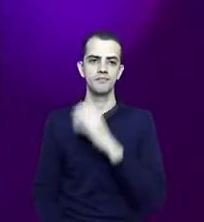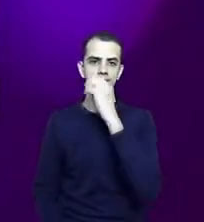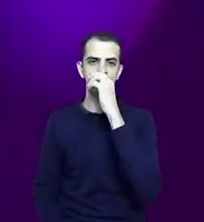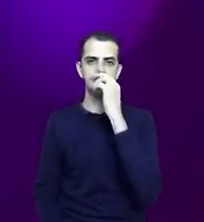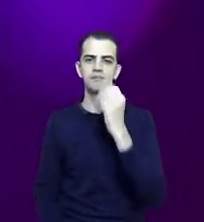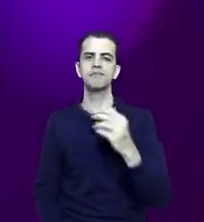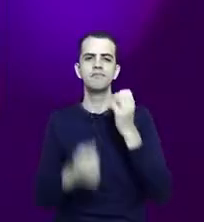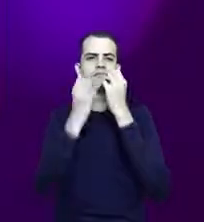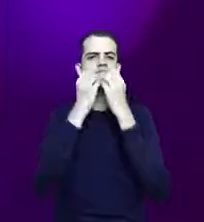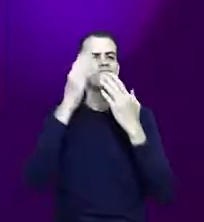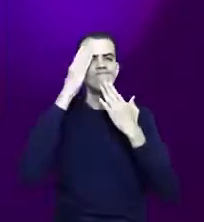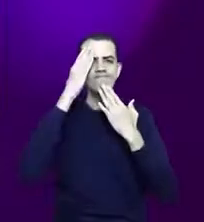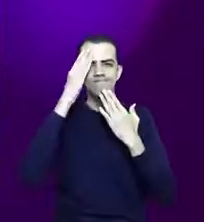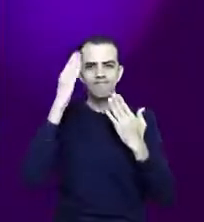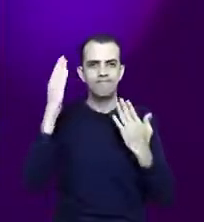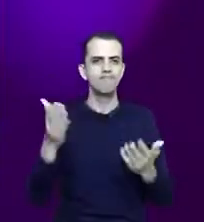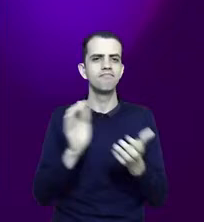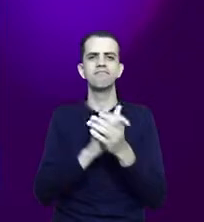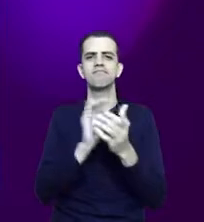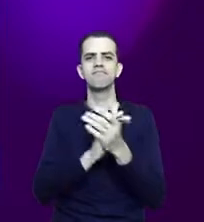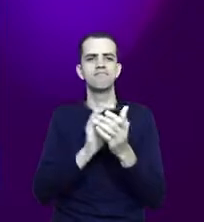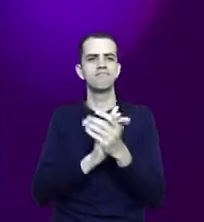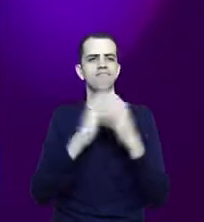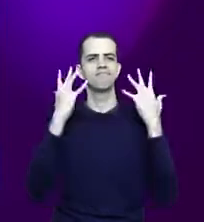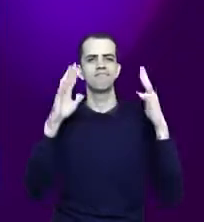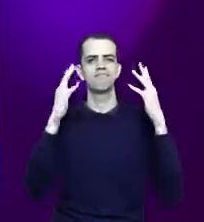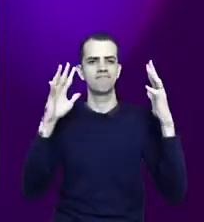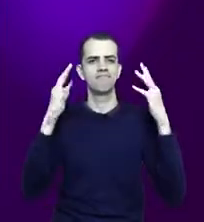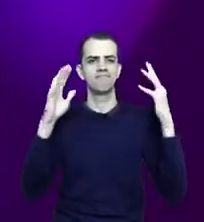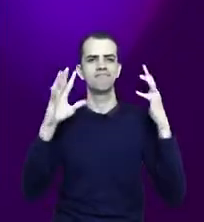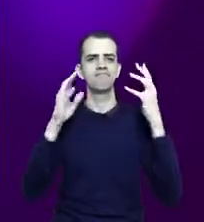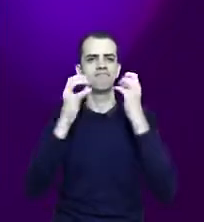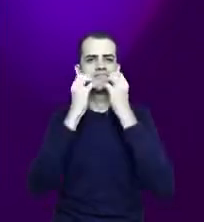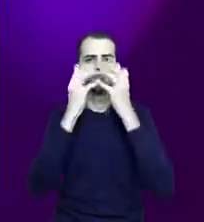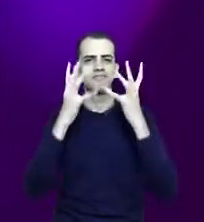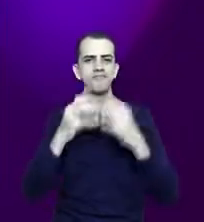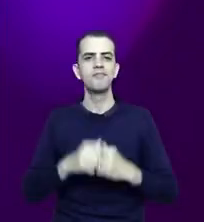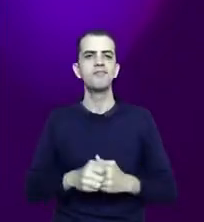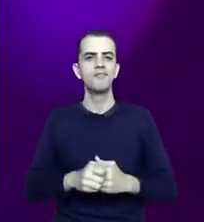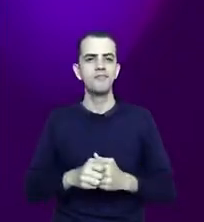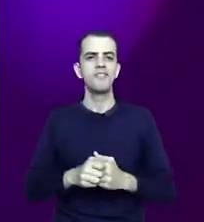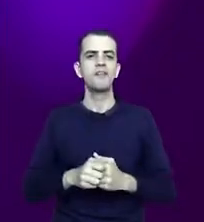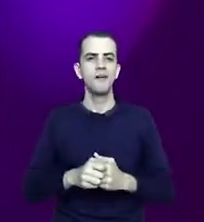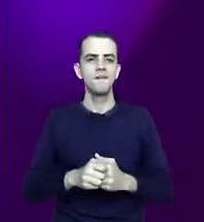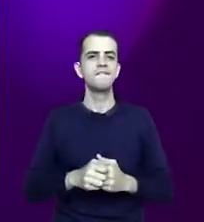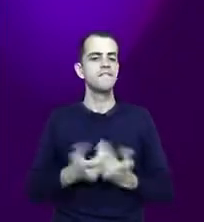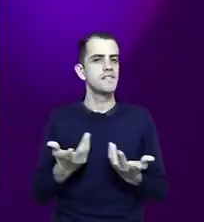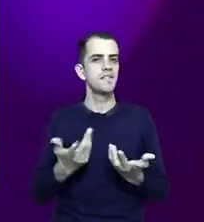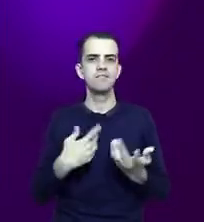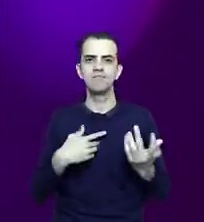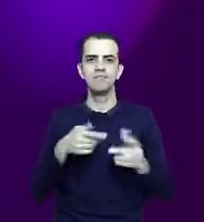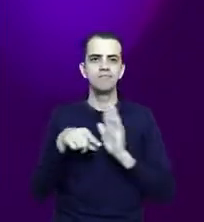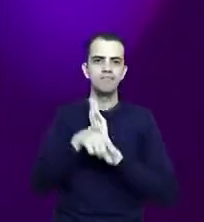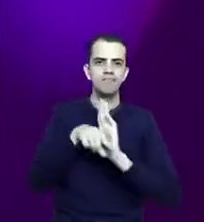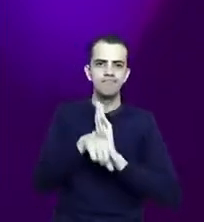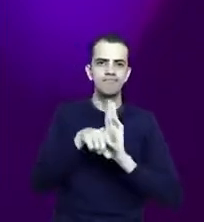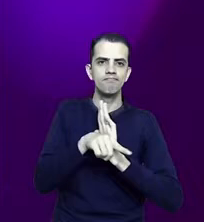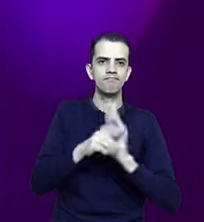Muito bom, Nicola. Parabéns aí, realmente um projeto de pesquisa aí de vanguarda,